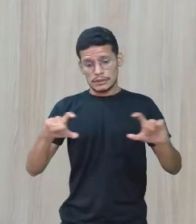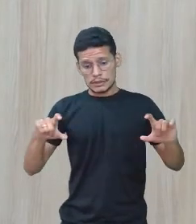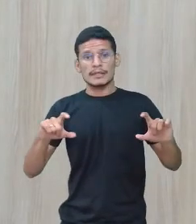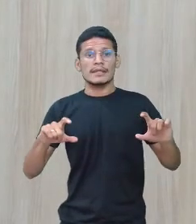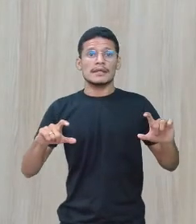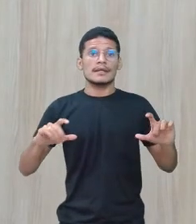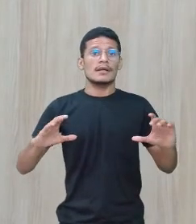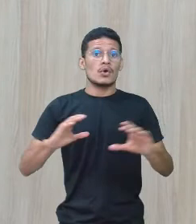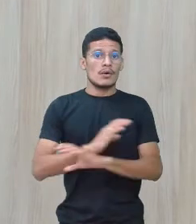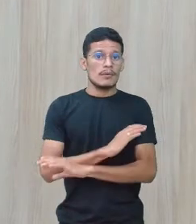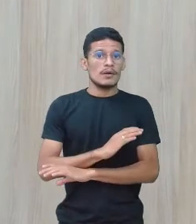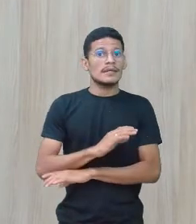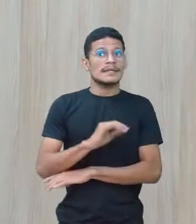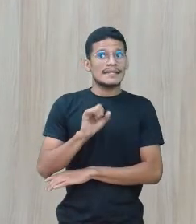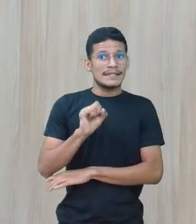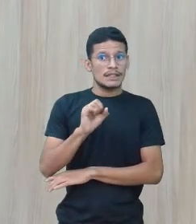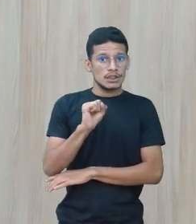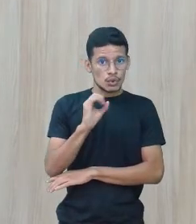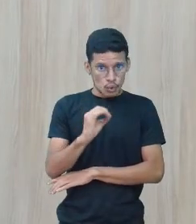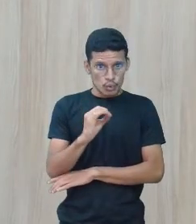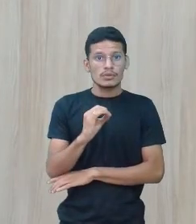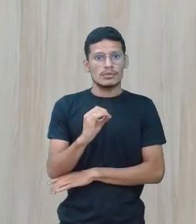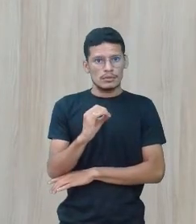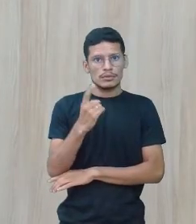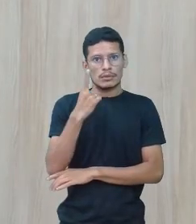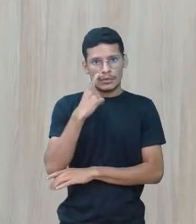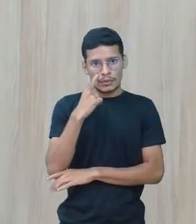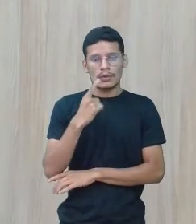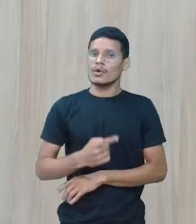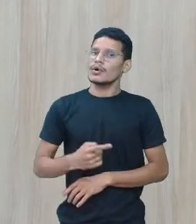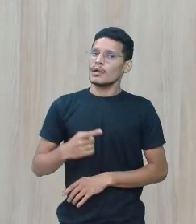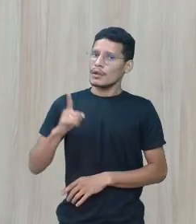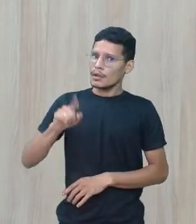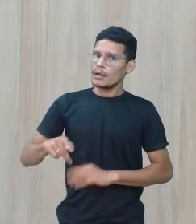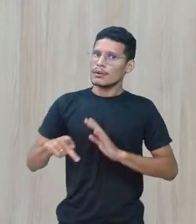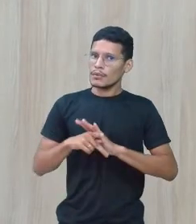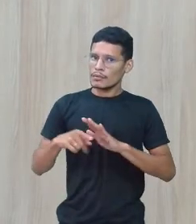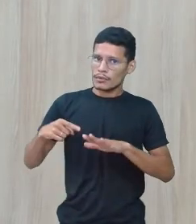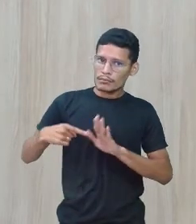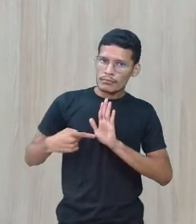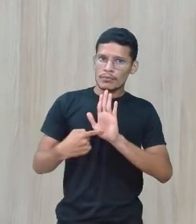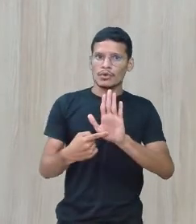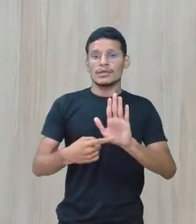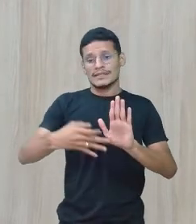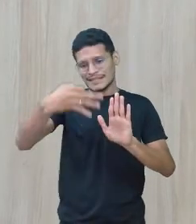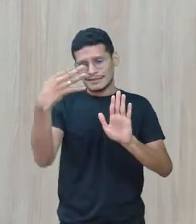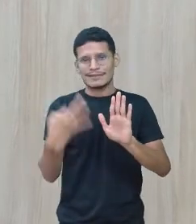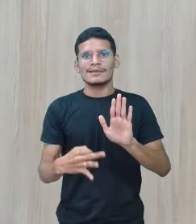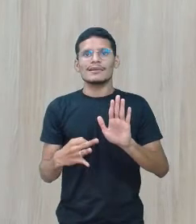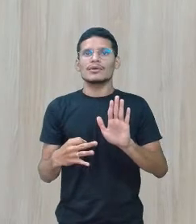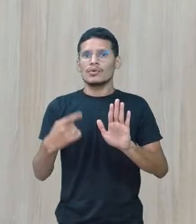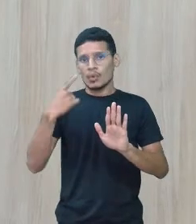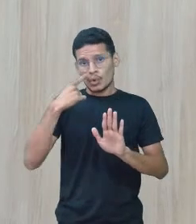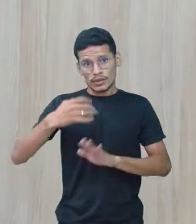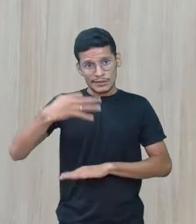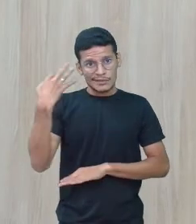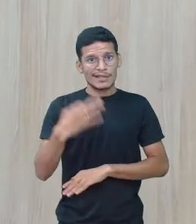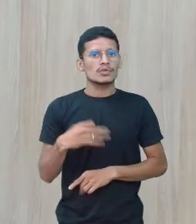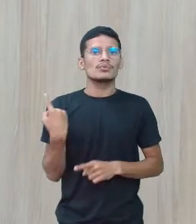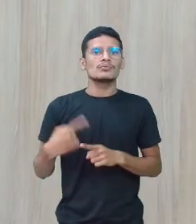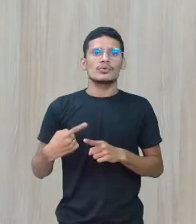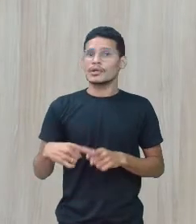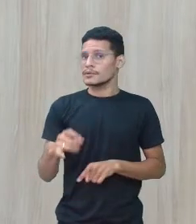isso. Então, é fundamental isso. É um indicativo quase que certeiro. E eu digo quase que certeiro por